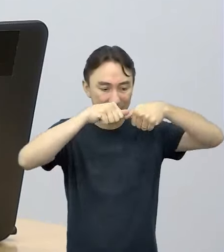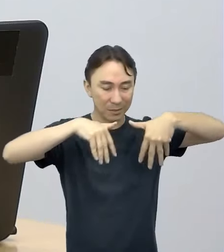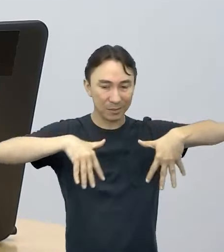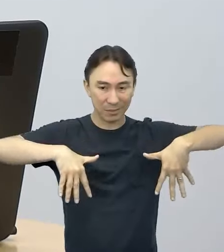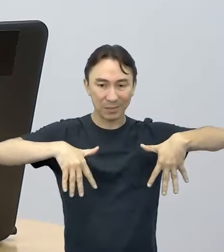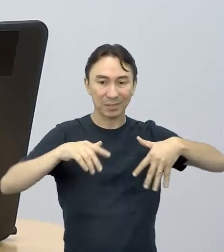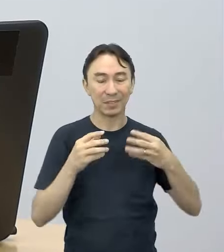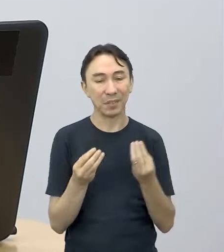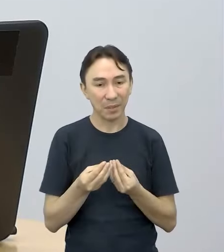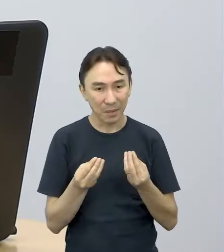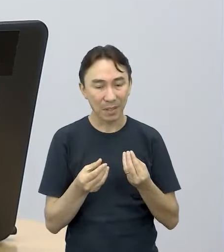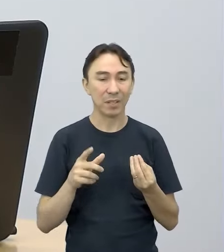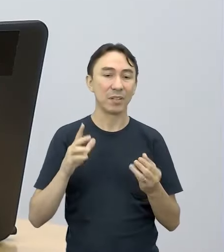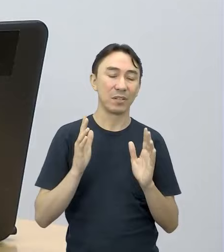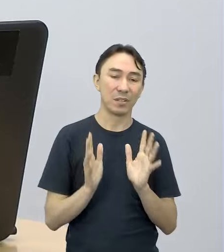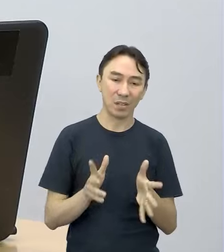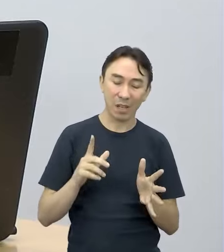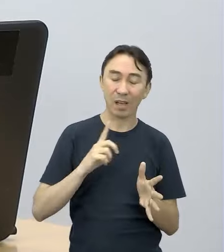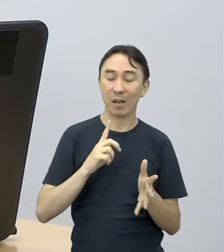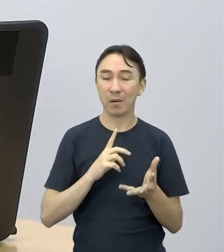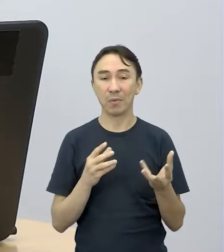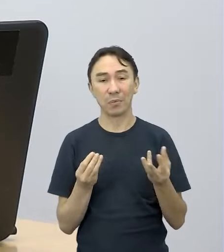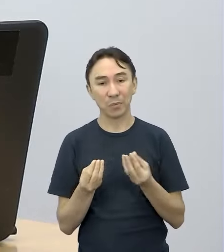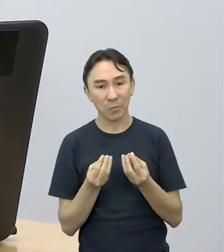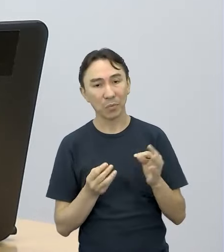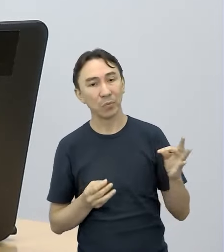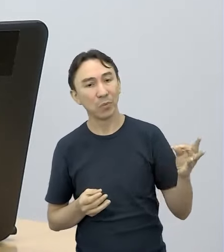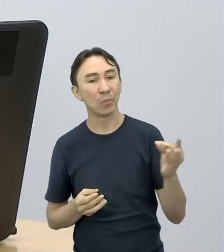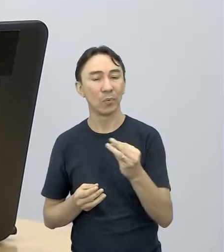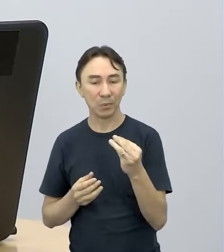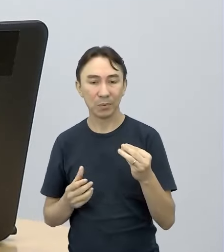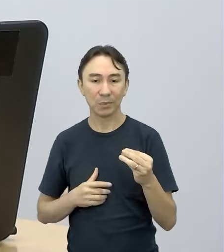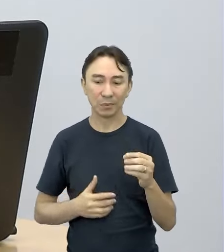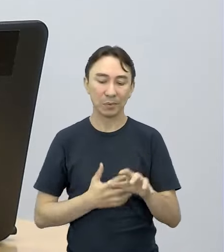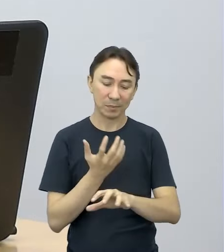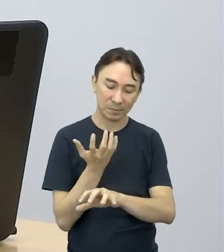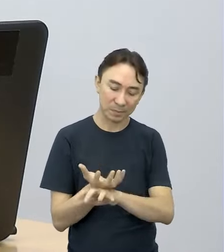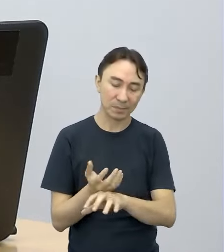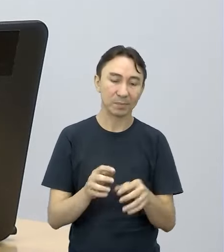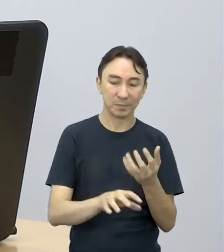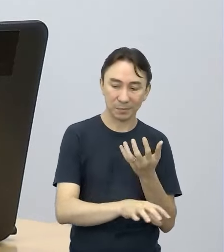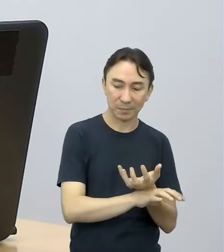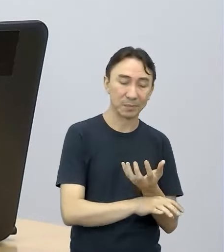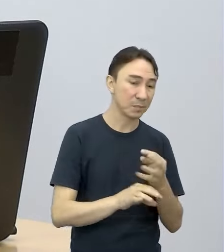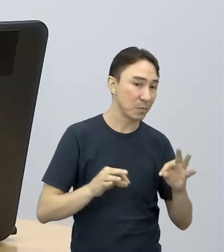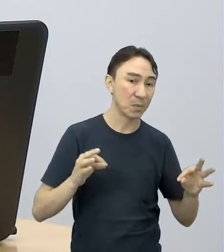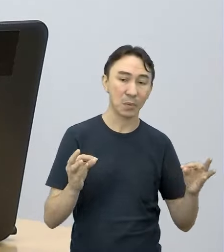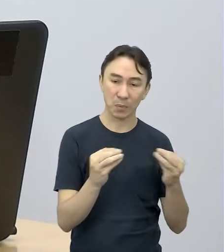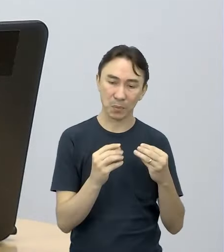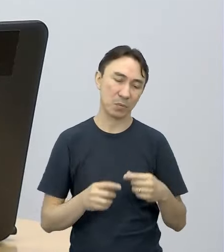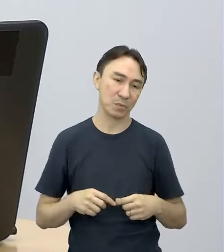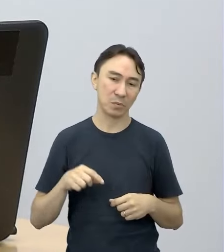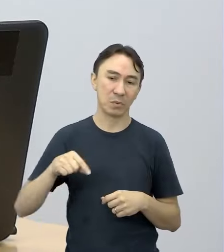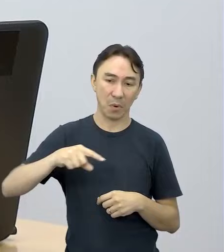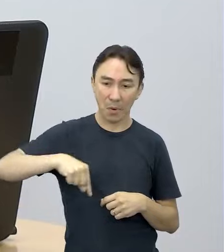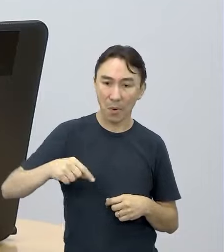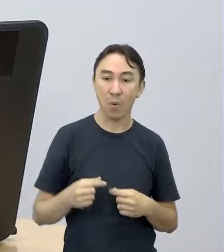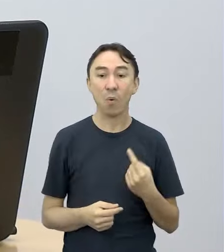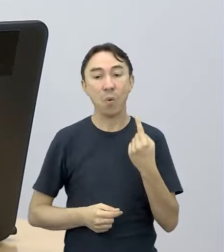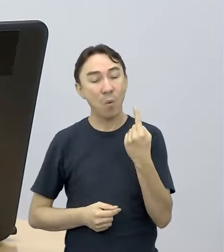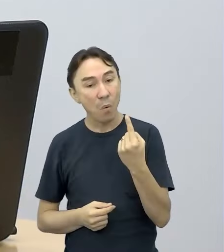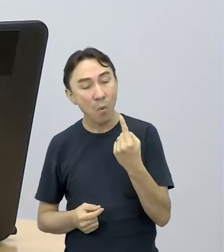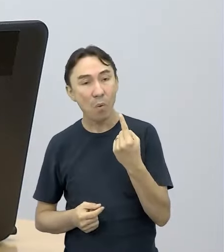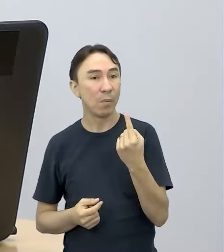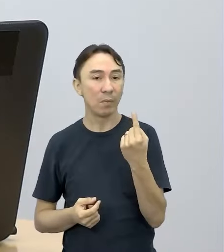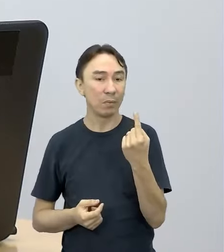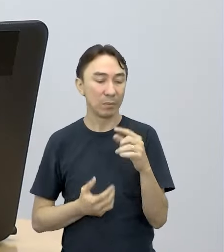no mapa todos os componentes, né? Então, não é só porque a gente está lidando com um componente, né?